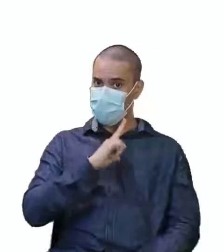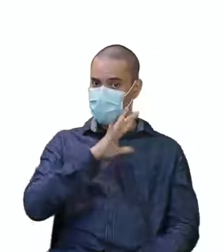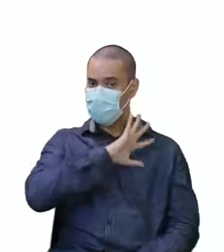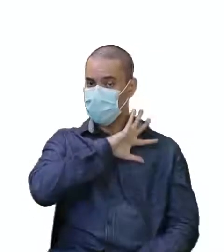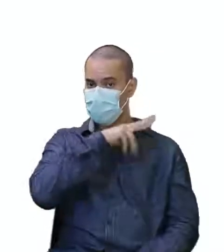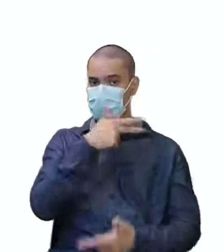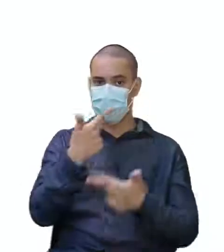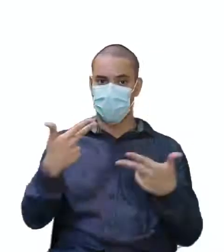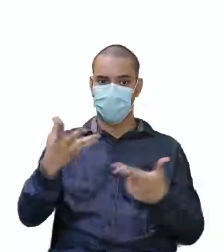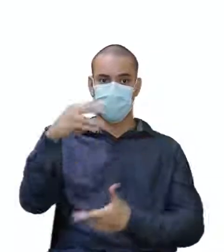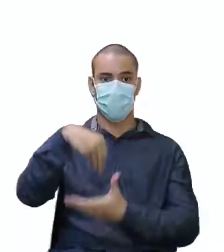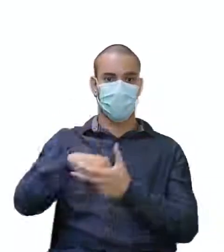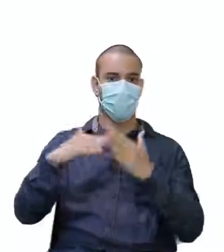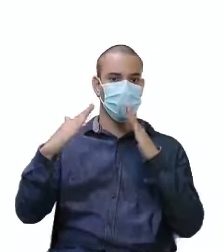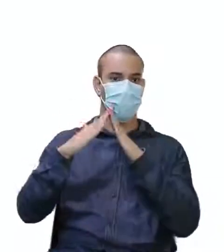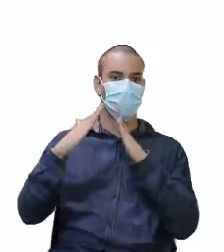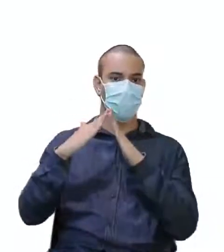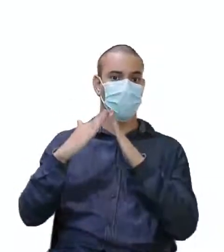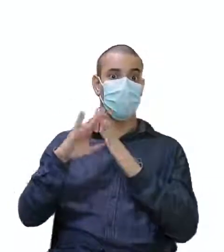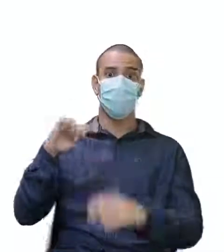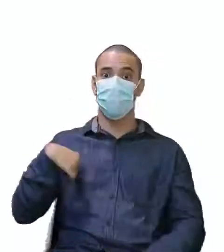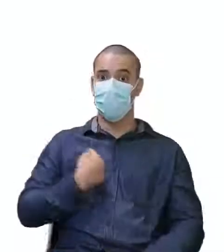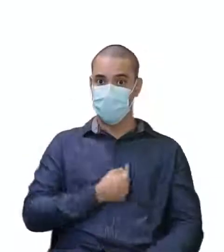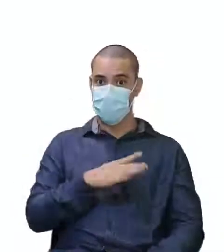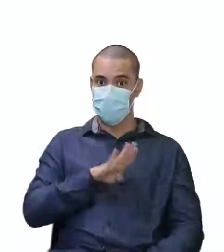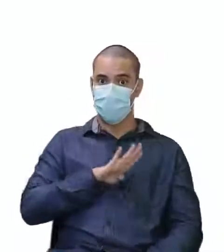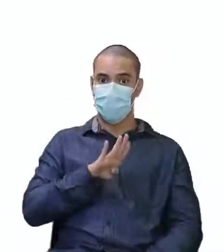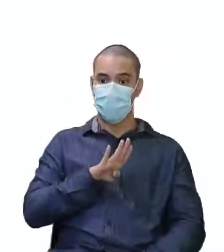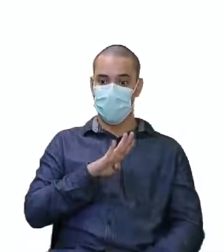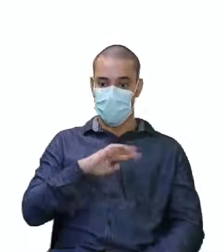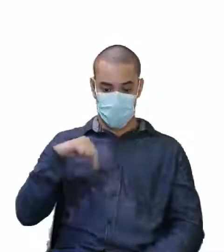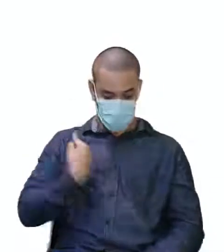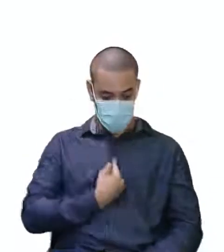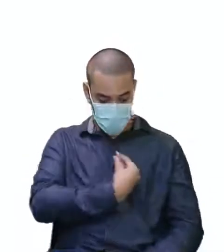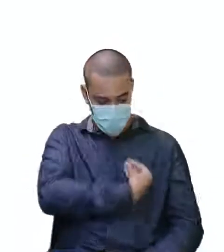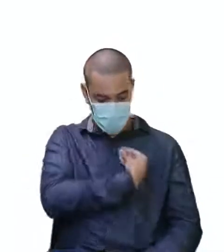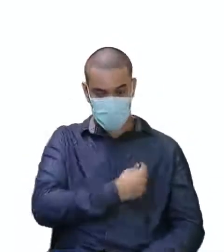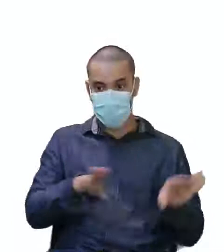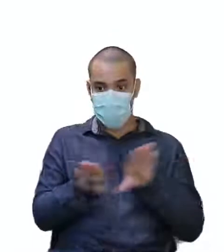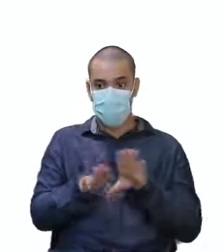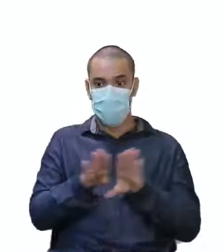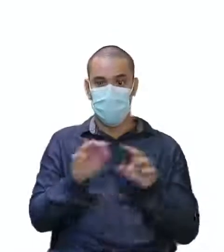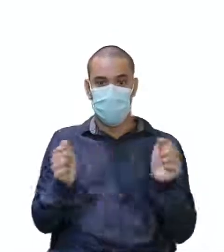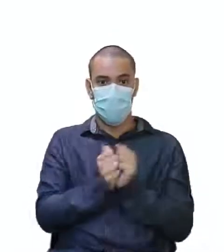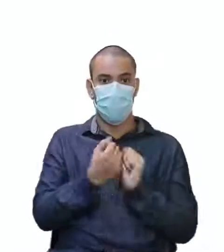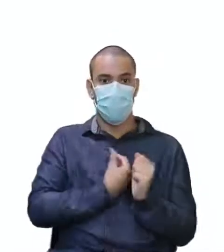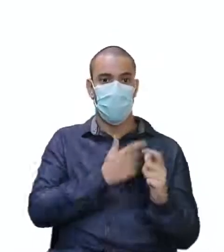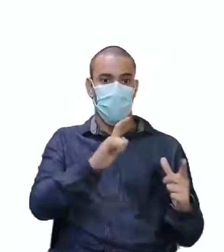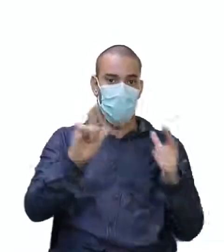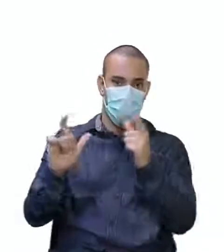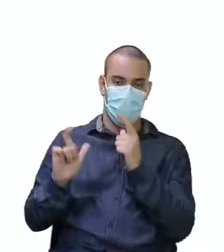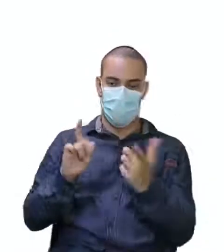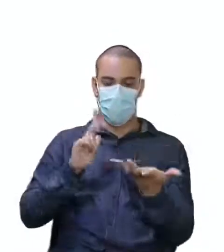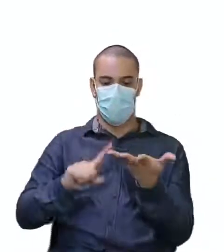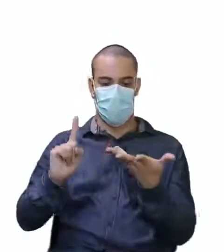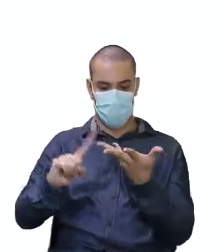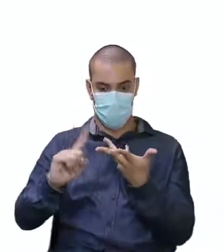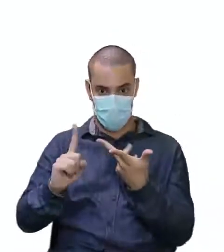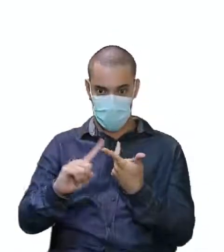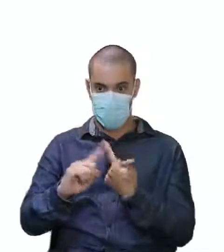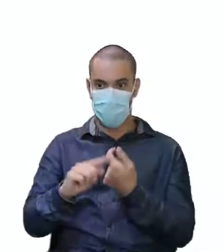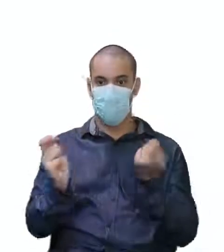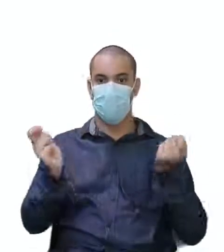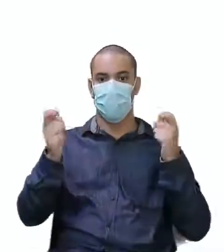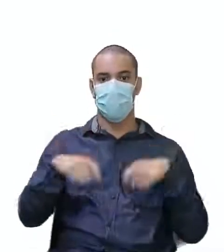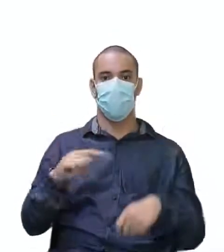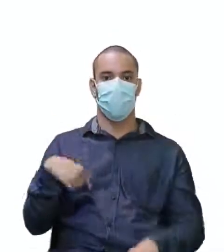animais domésticos, nós somos seres vivos também, né? A gente sobrevive em determinados locais, que a